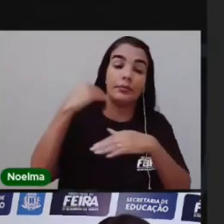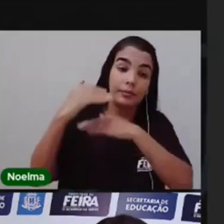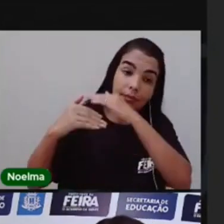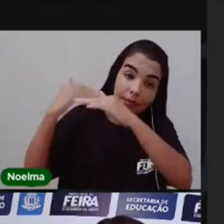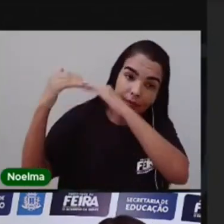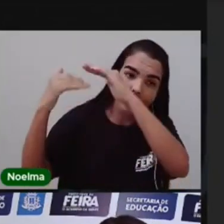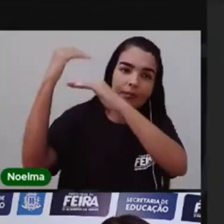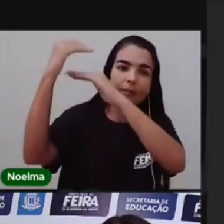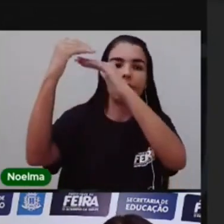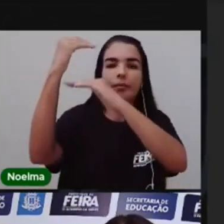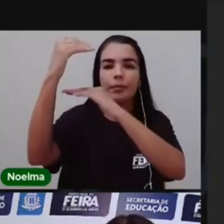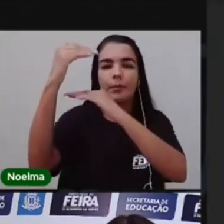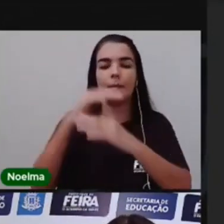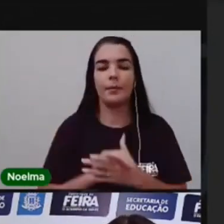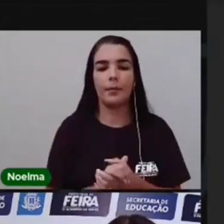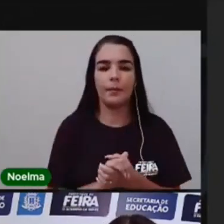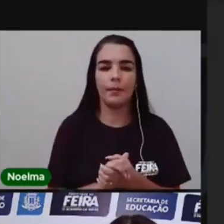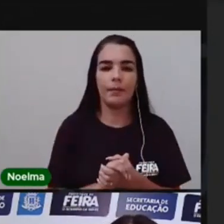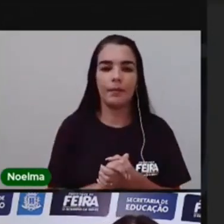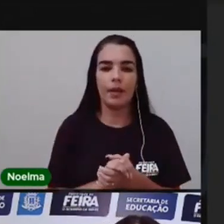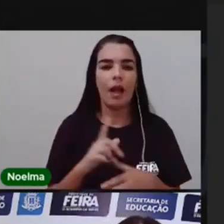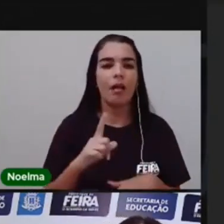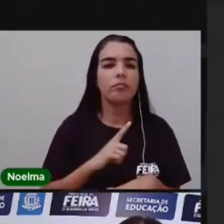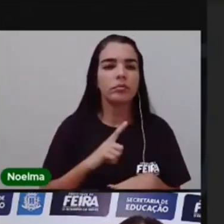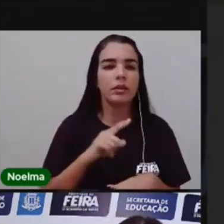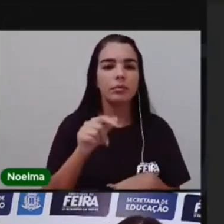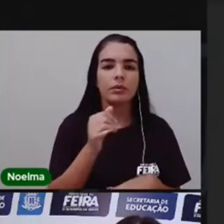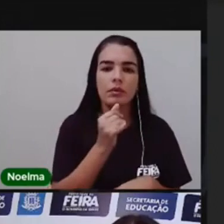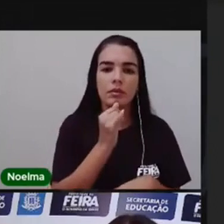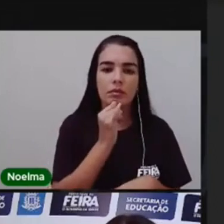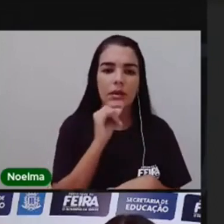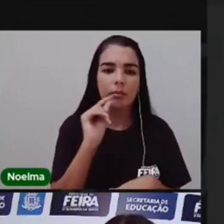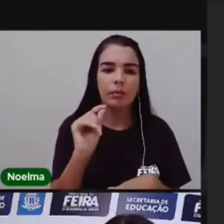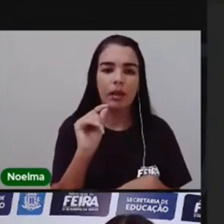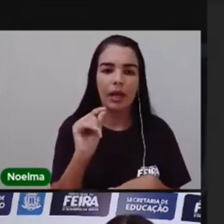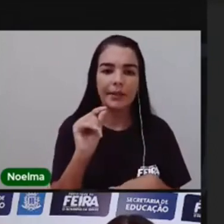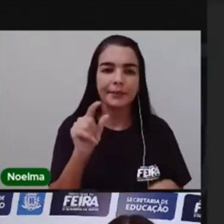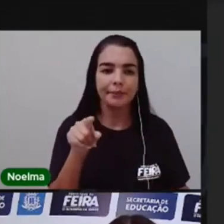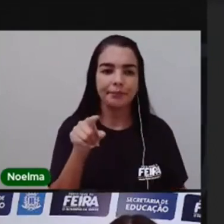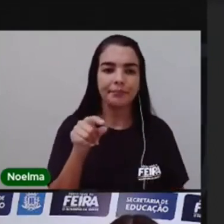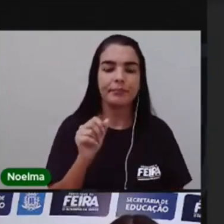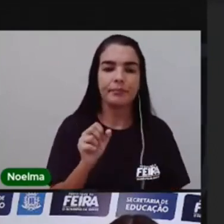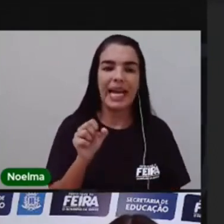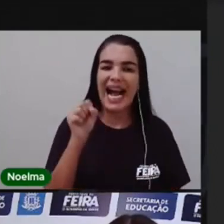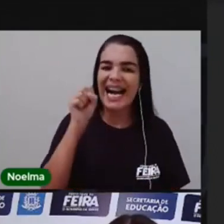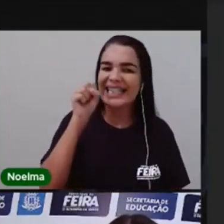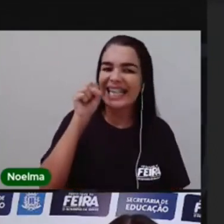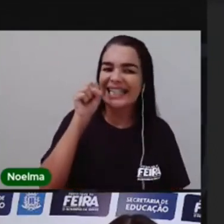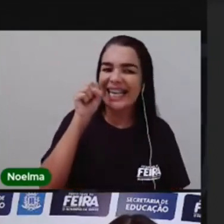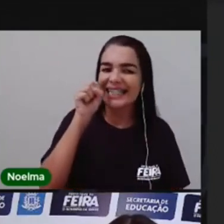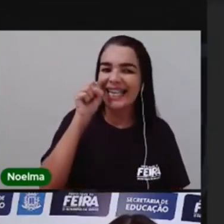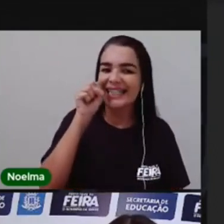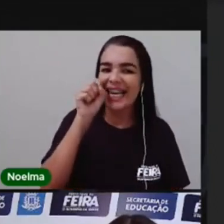e assim sucessivamente. Nós temos aqui 2 exemplos de cadeia alimentar. Aqui nessa